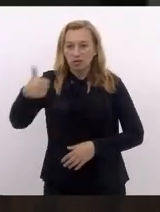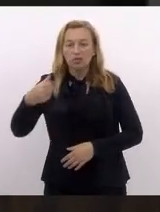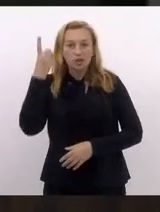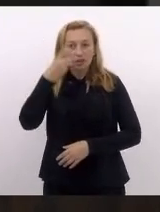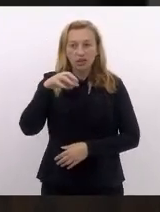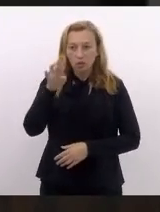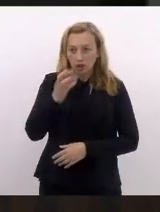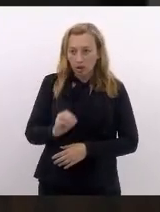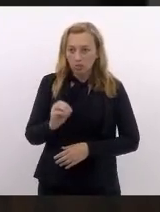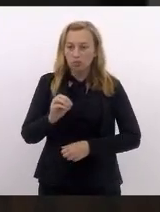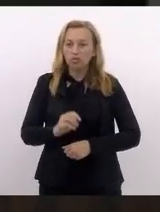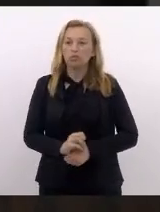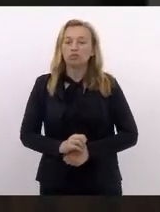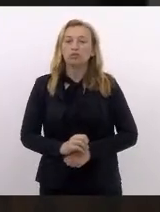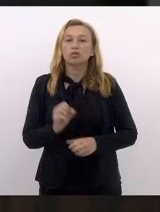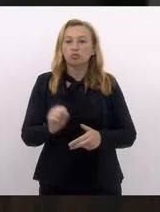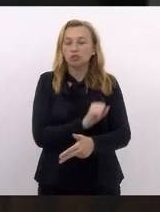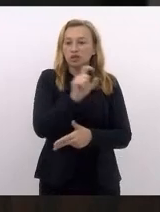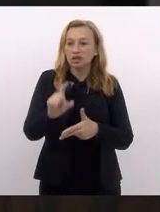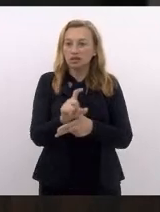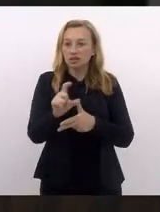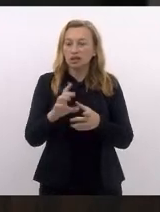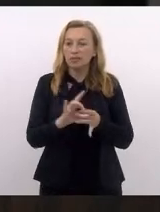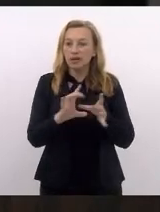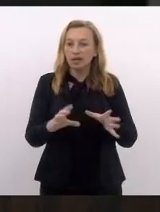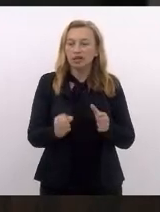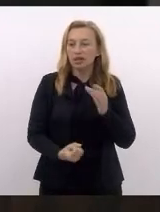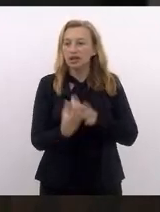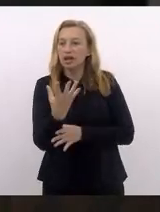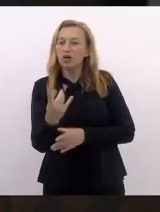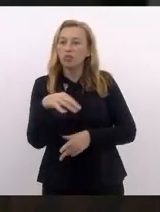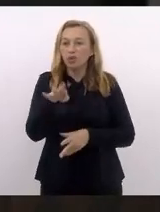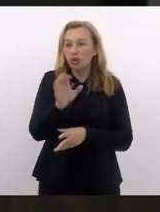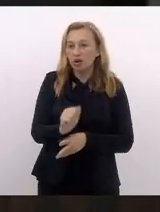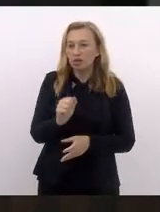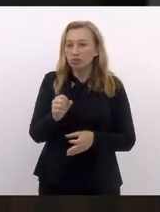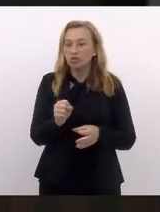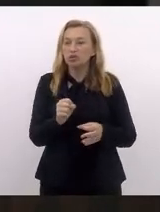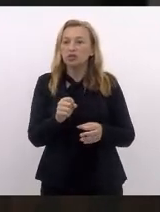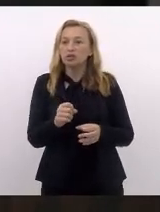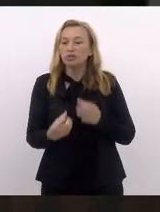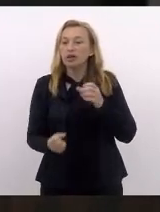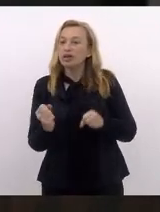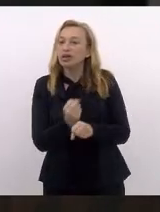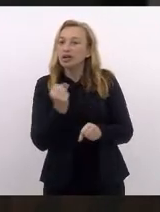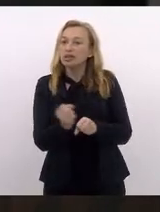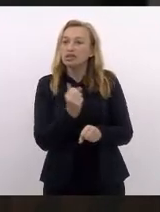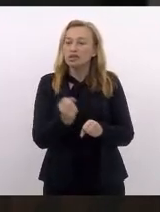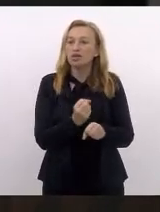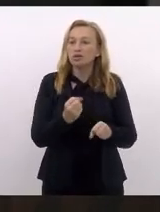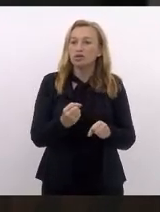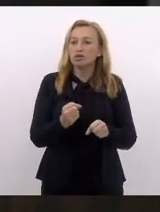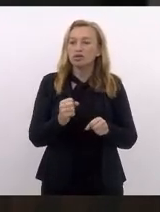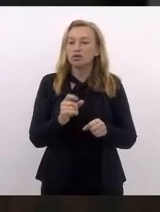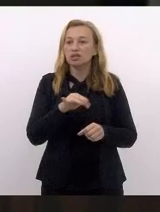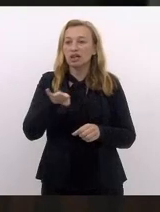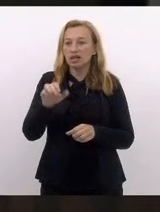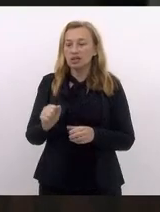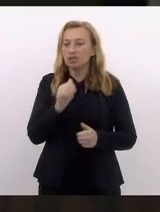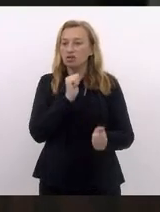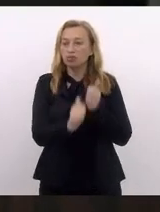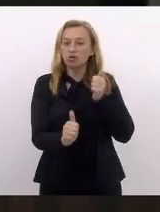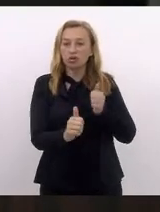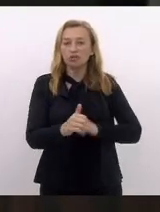Deputado Ronaldo Tieta fica o poder executivo autorizado a criar o programa de injetora do esporte para a construção EA forma de instalações esportivas